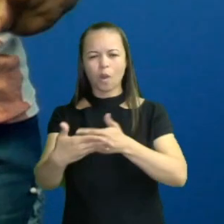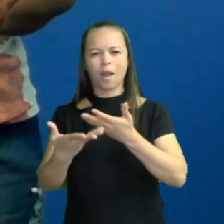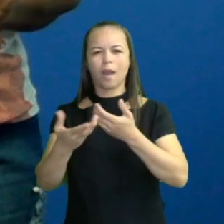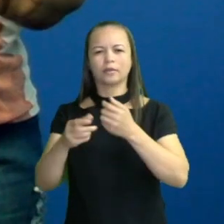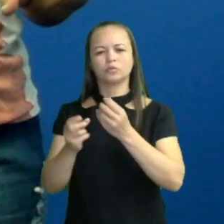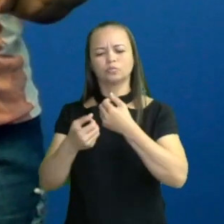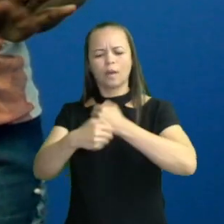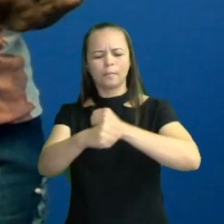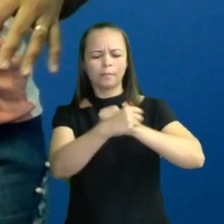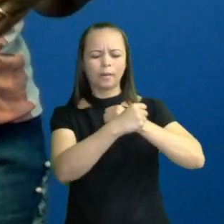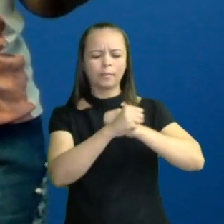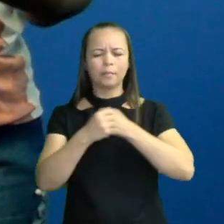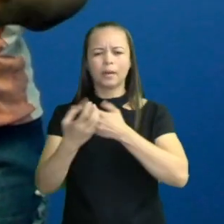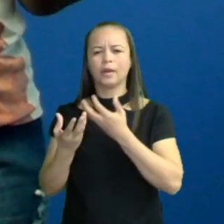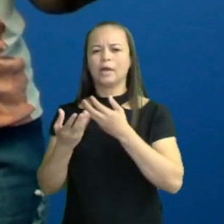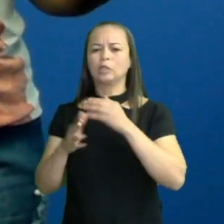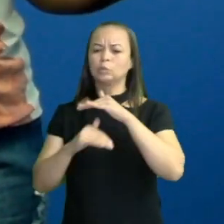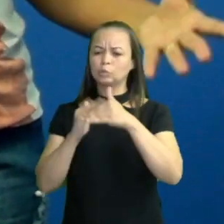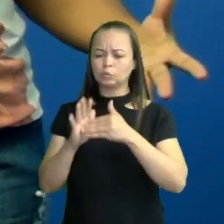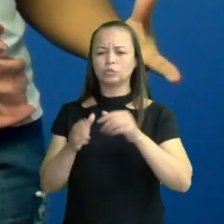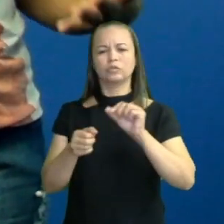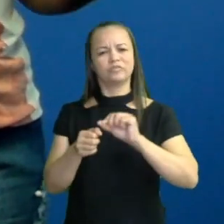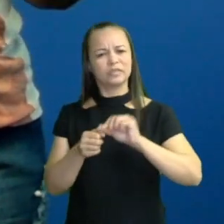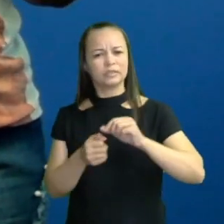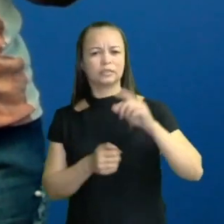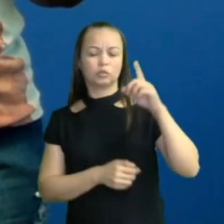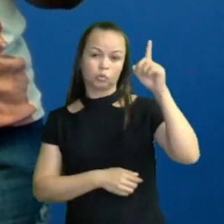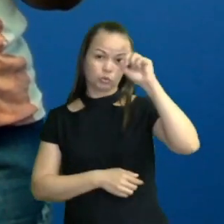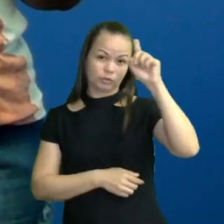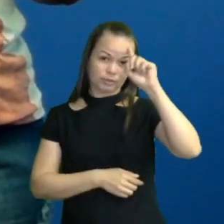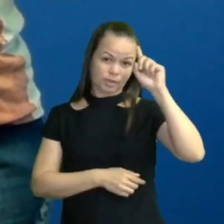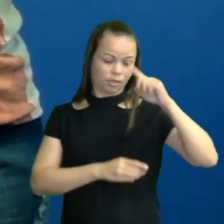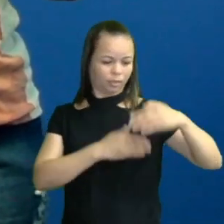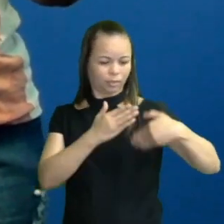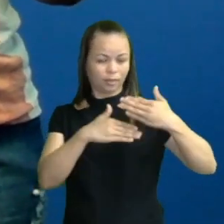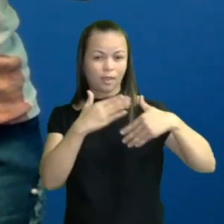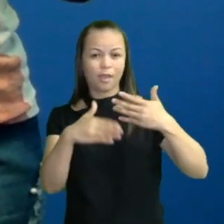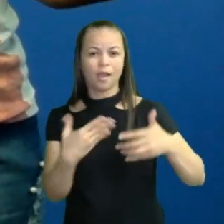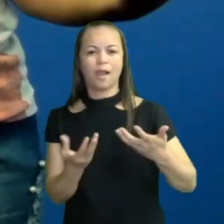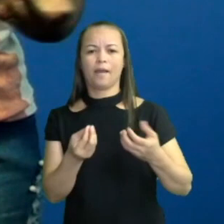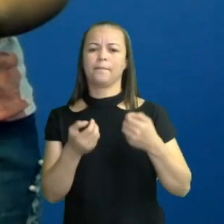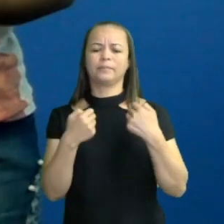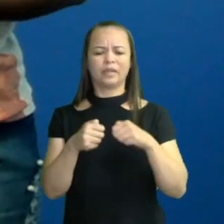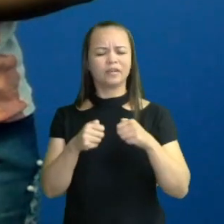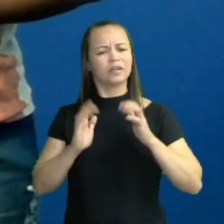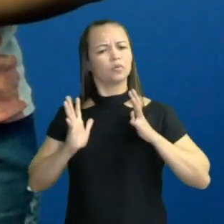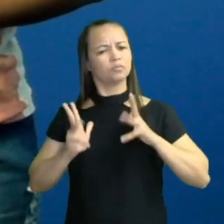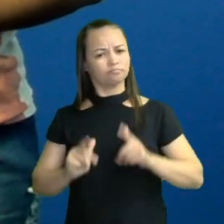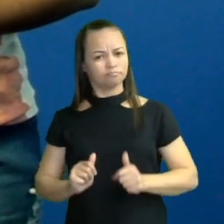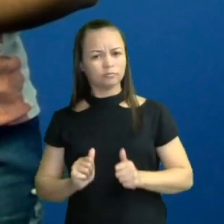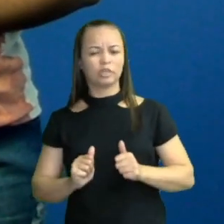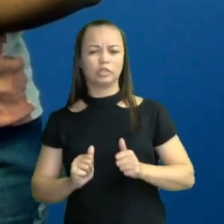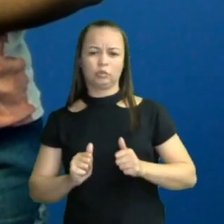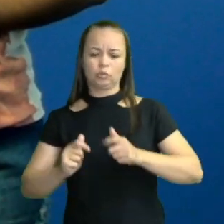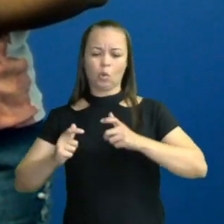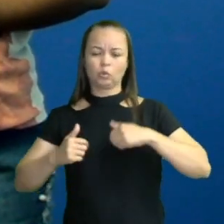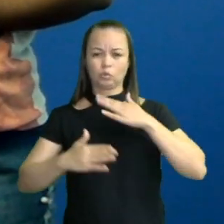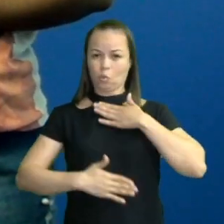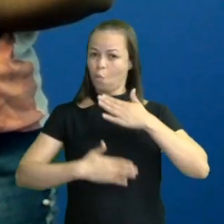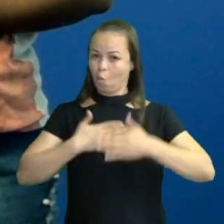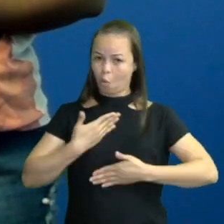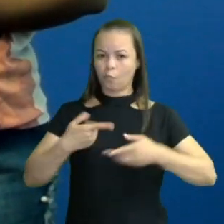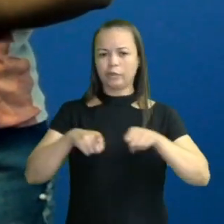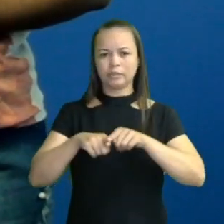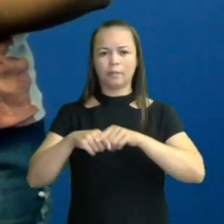coisas que fazemos no dia a dia tem a ver com a higiene, tanto do nosso corpo quanto do nosso ambiente em que vivemos,